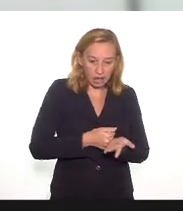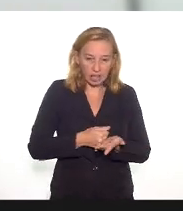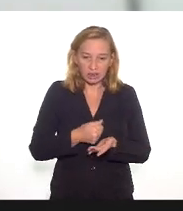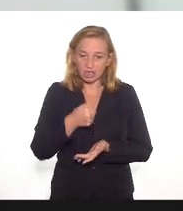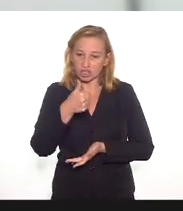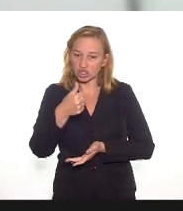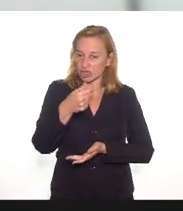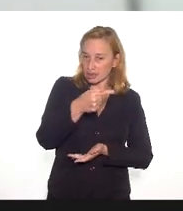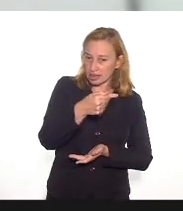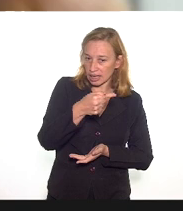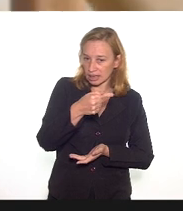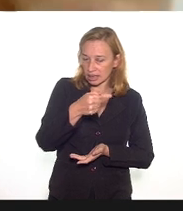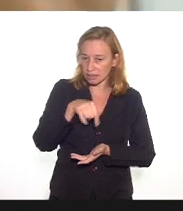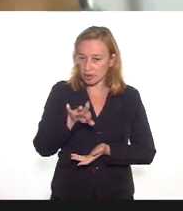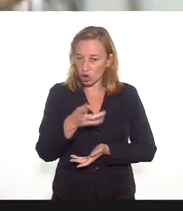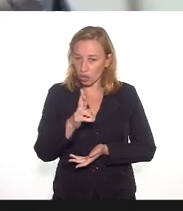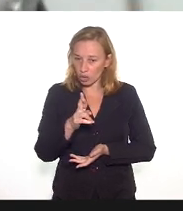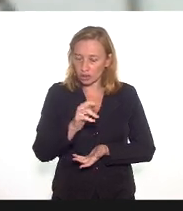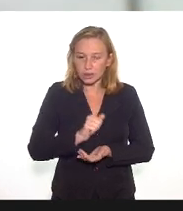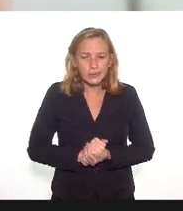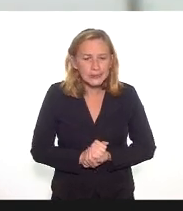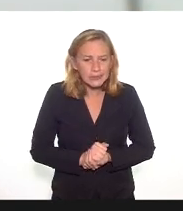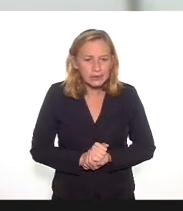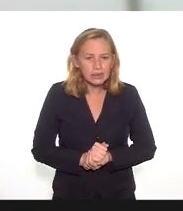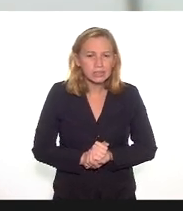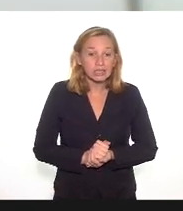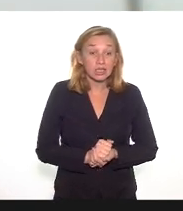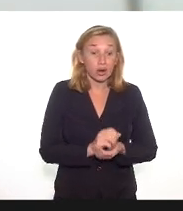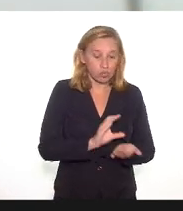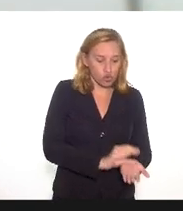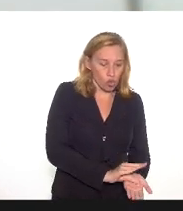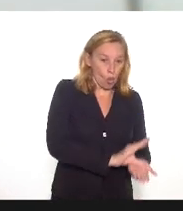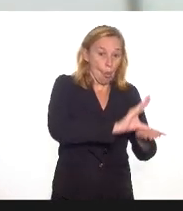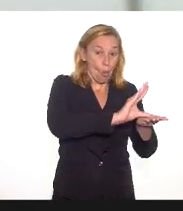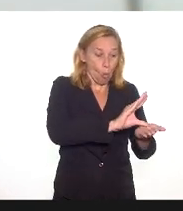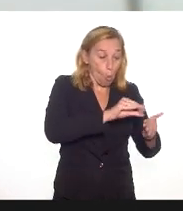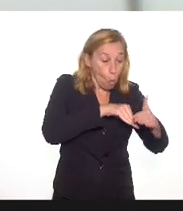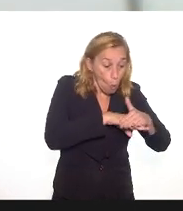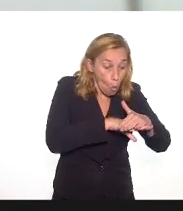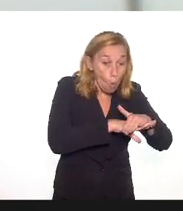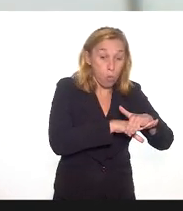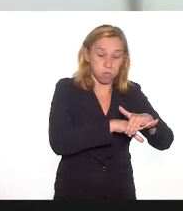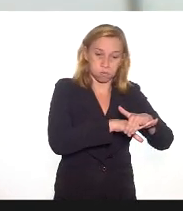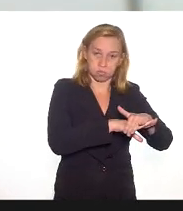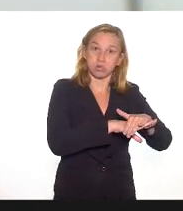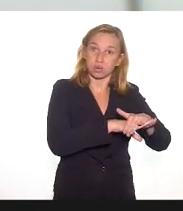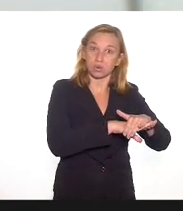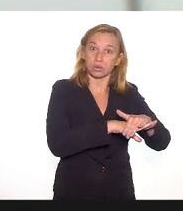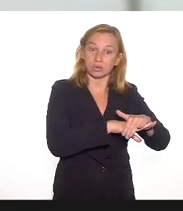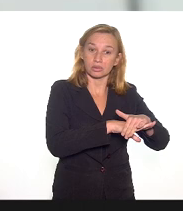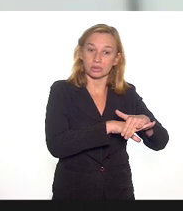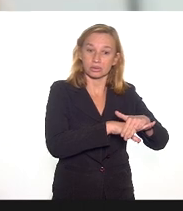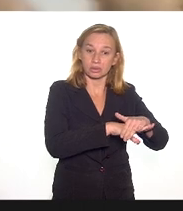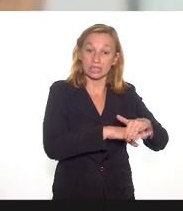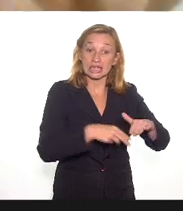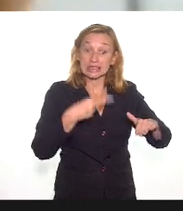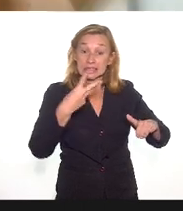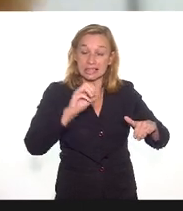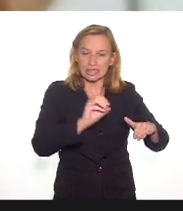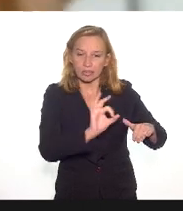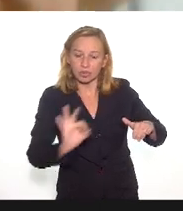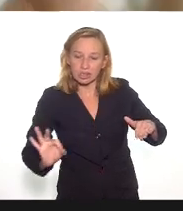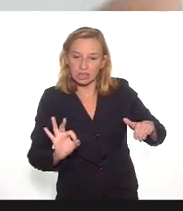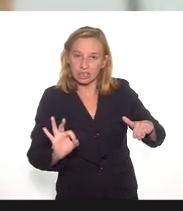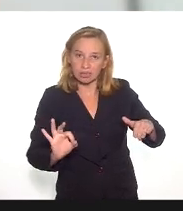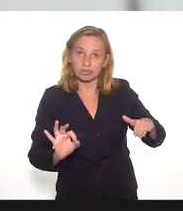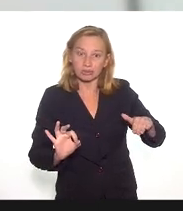17. Então, teria um excesso de arrecadação de 5. 30% de